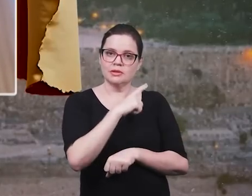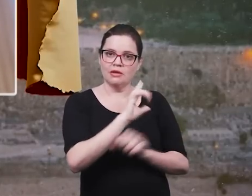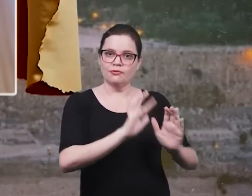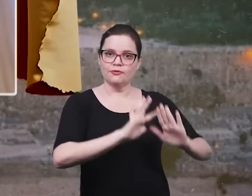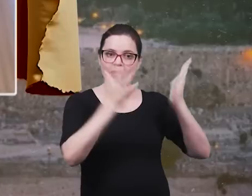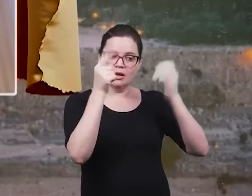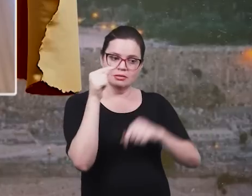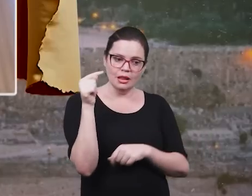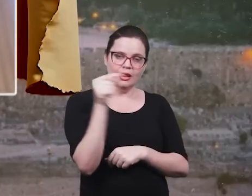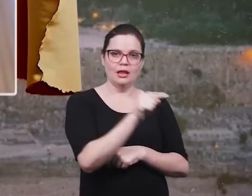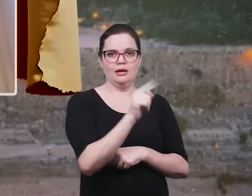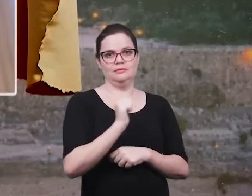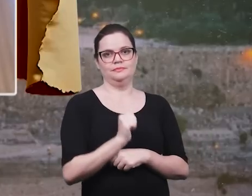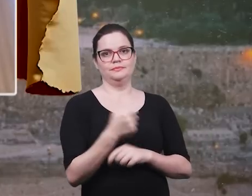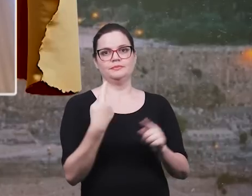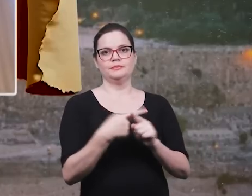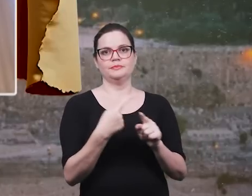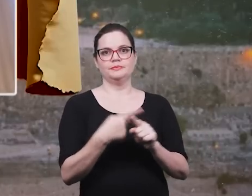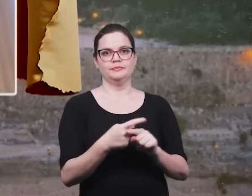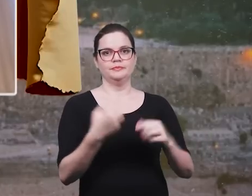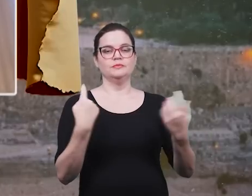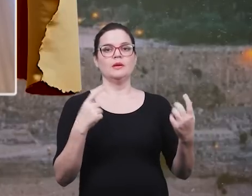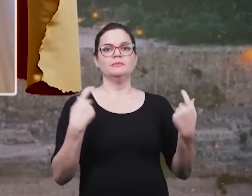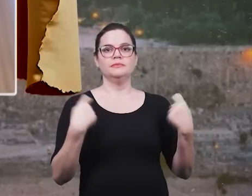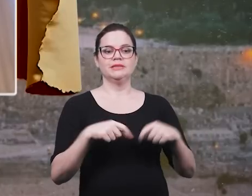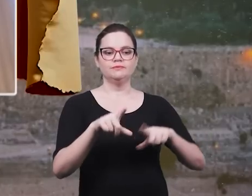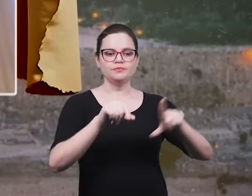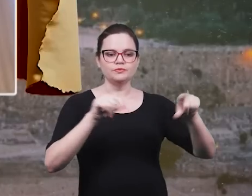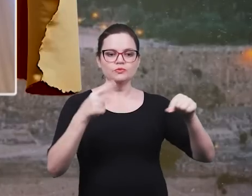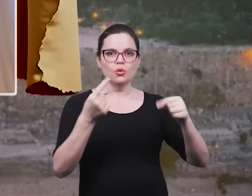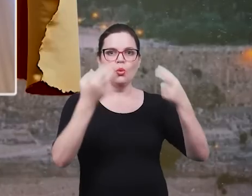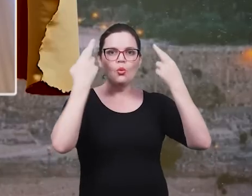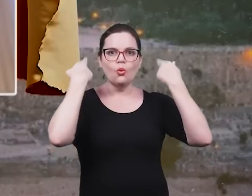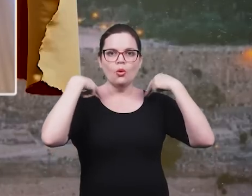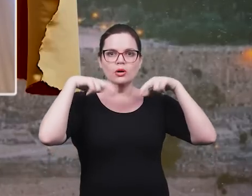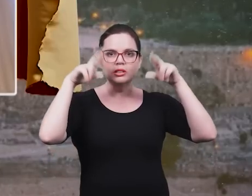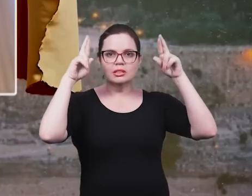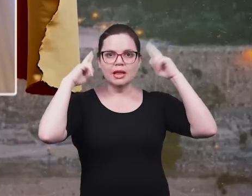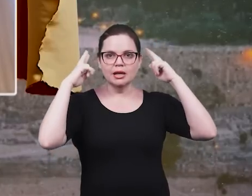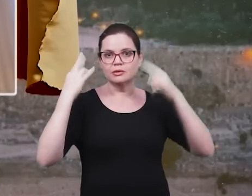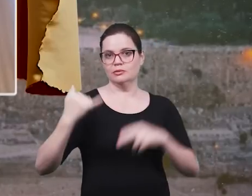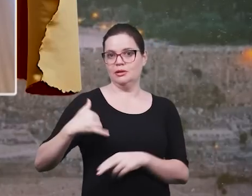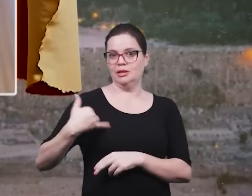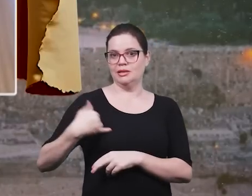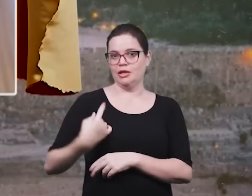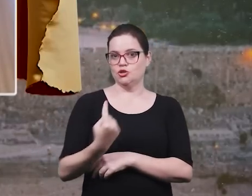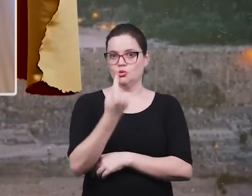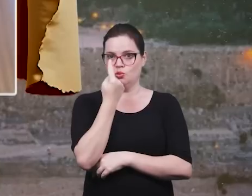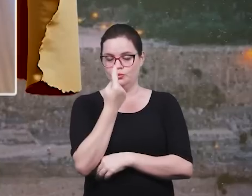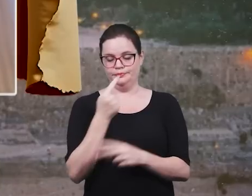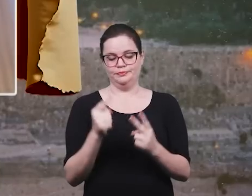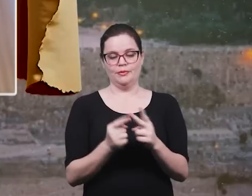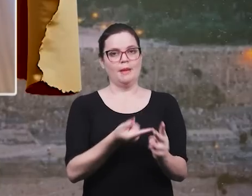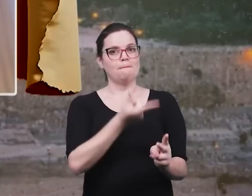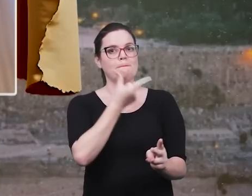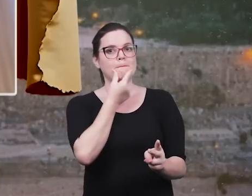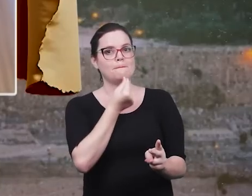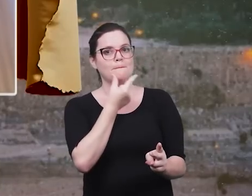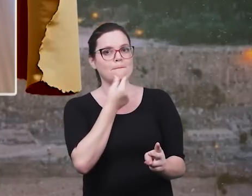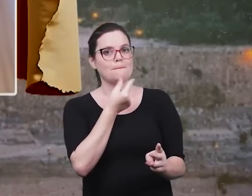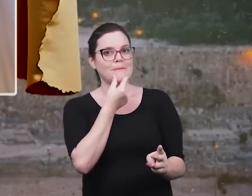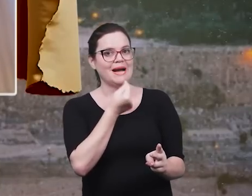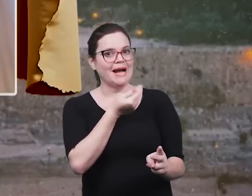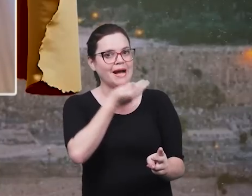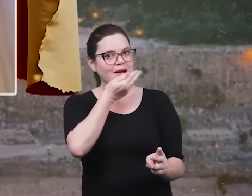A festa consistia na separação do cordeiro, Tinha que ser um cordeiro de 1 ano, macho, sem mancha. O Senhor deu